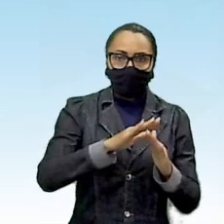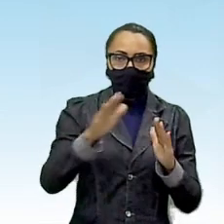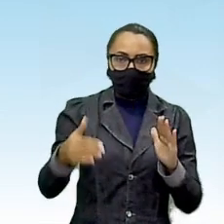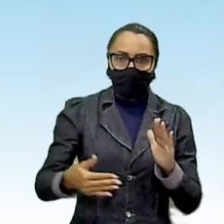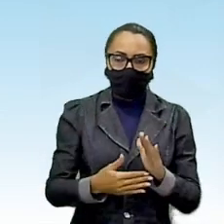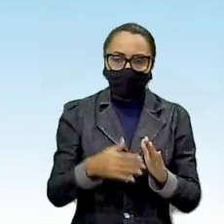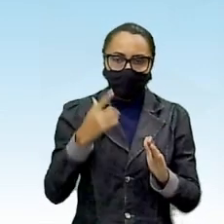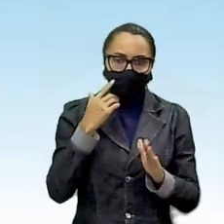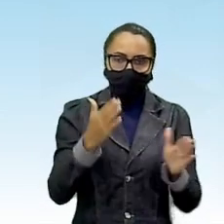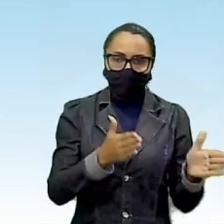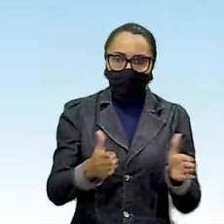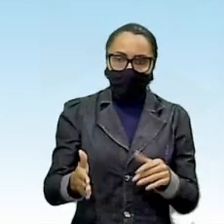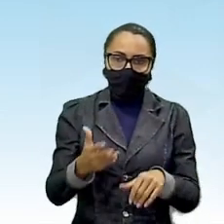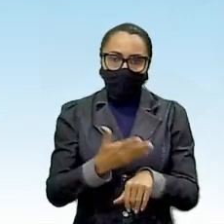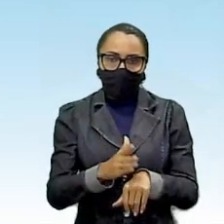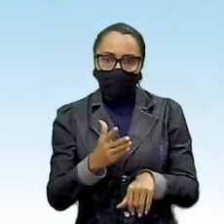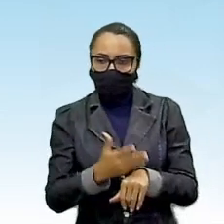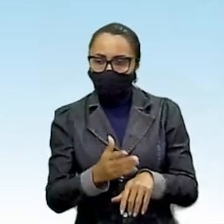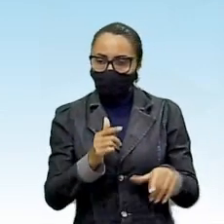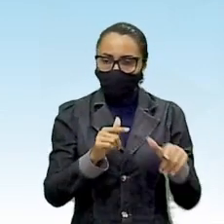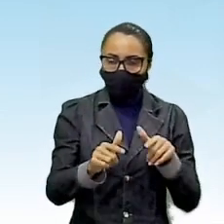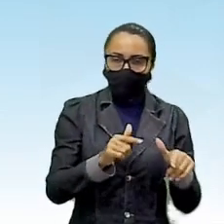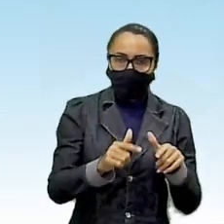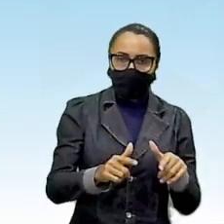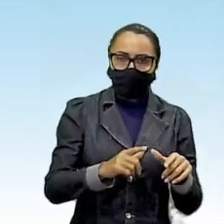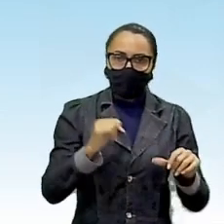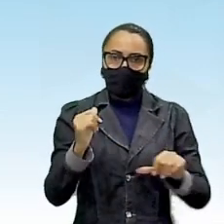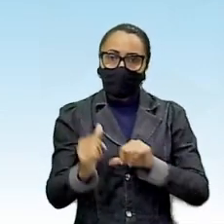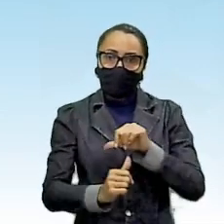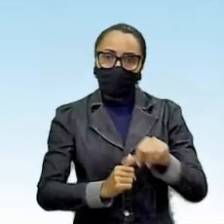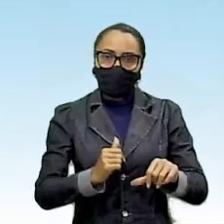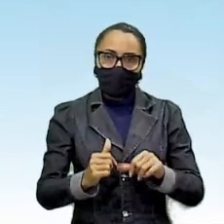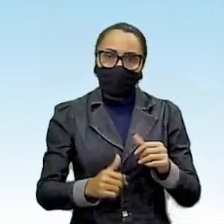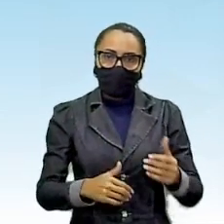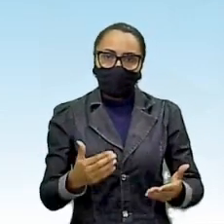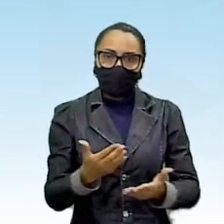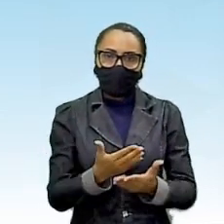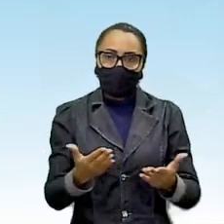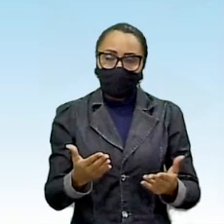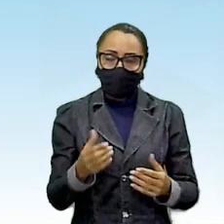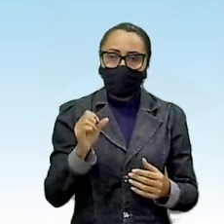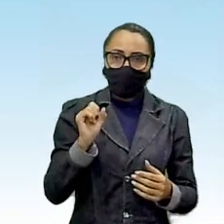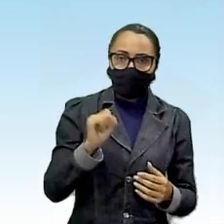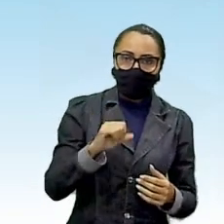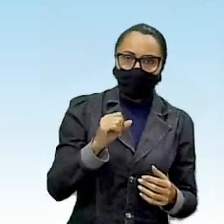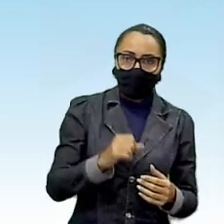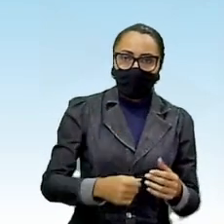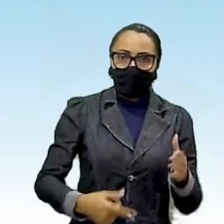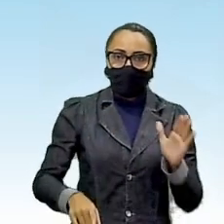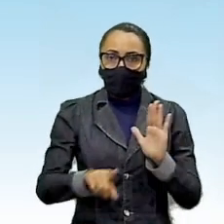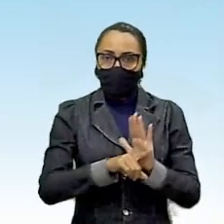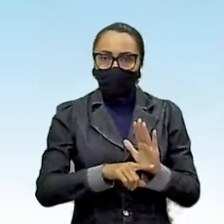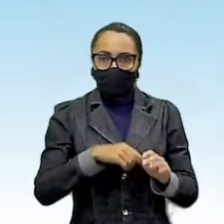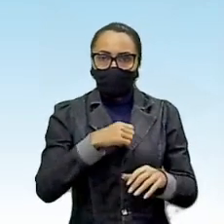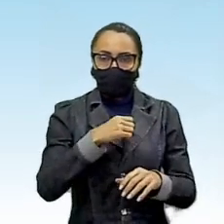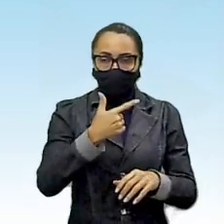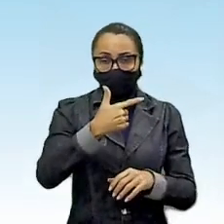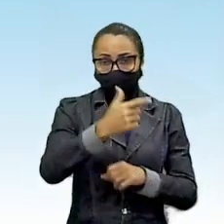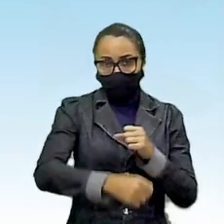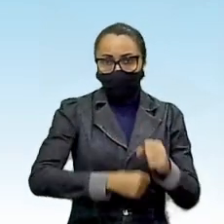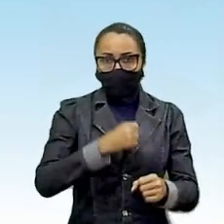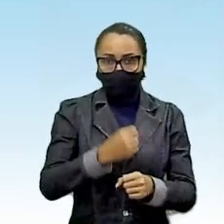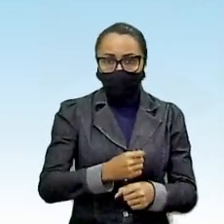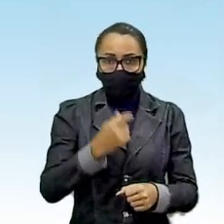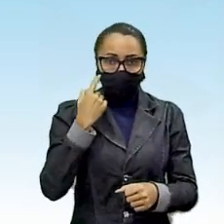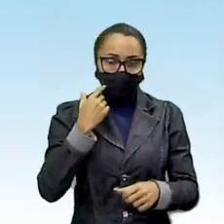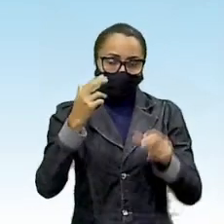de treinamentos quando o trabalhador mudar de emprego, se em até menos de 2 anos, e se a carga horária e o